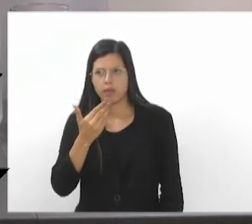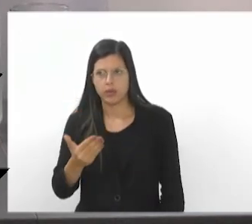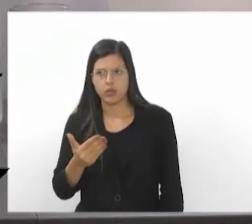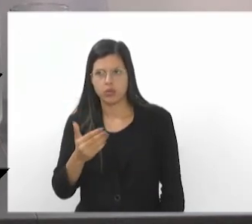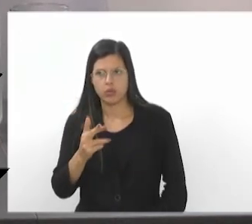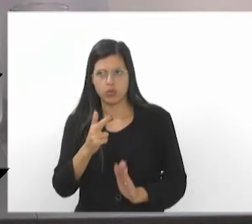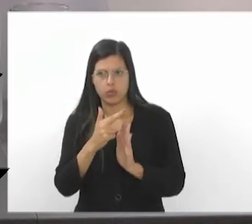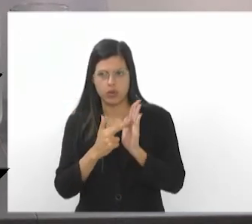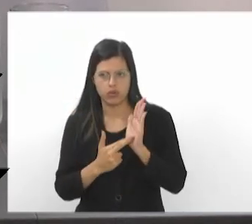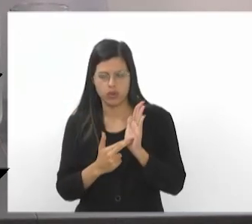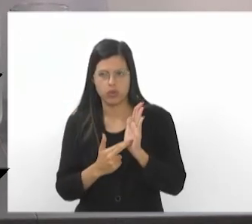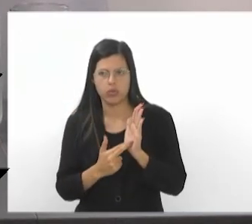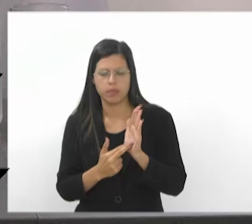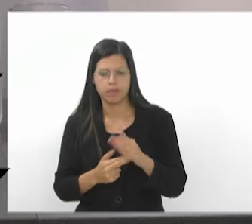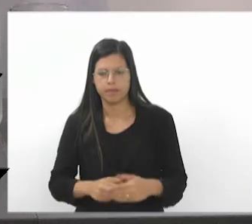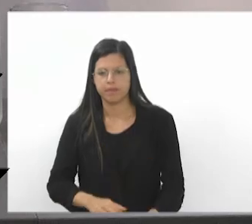relator.